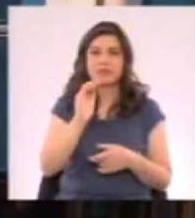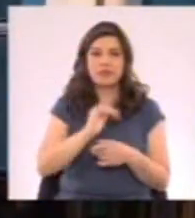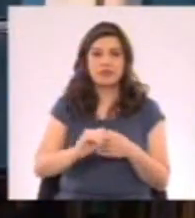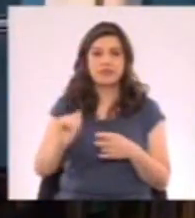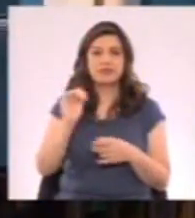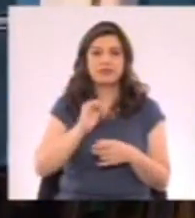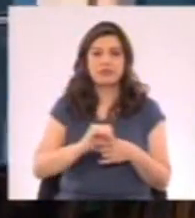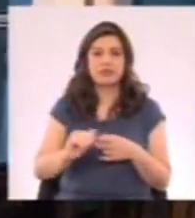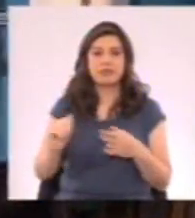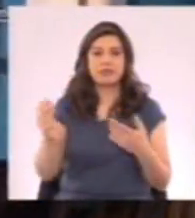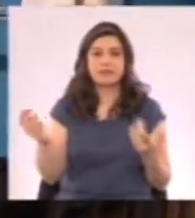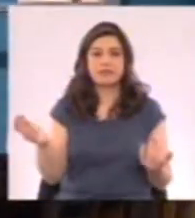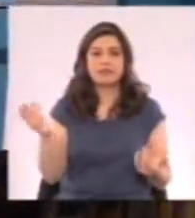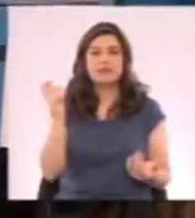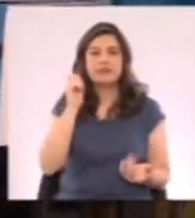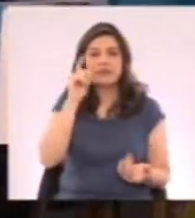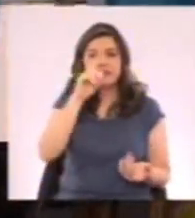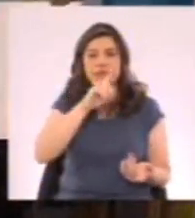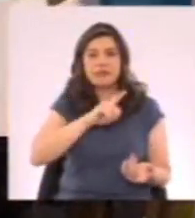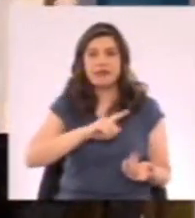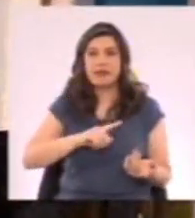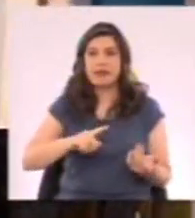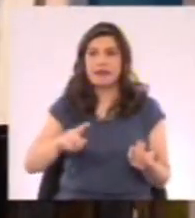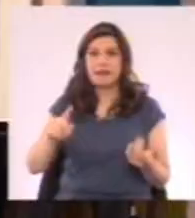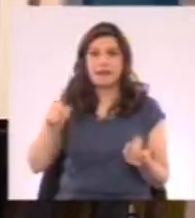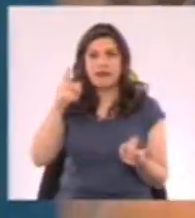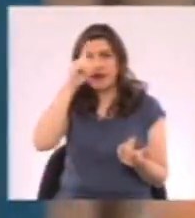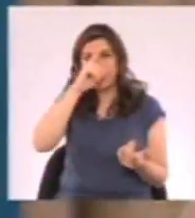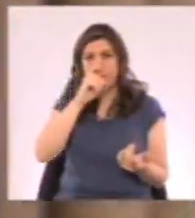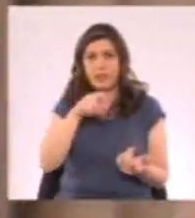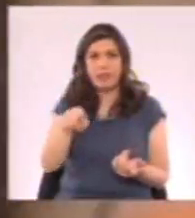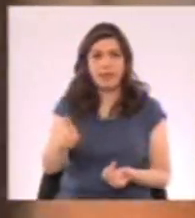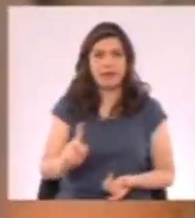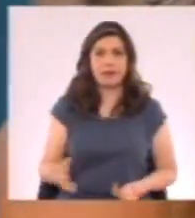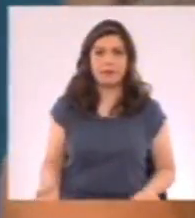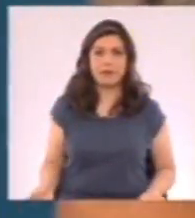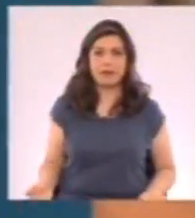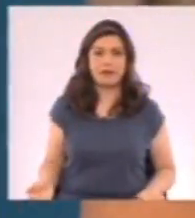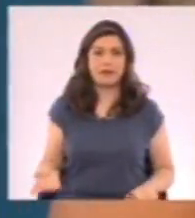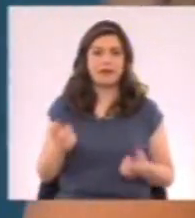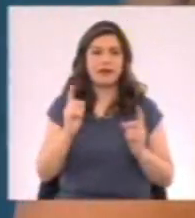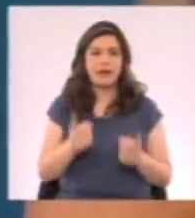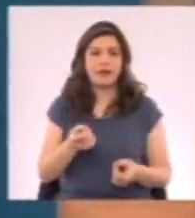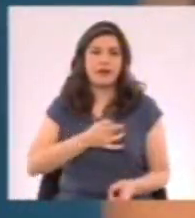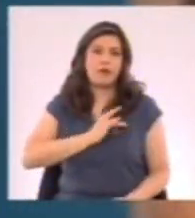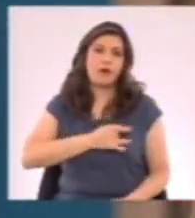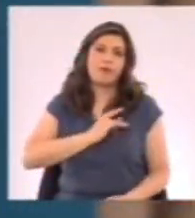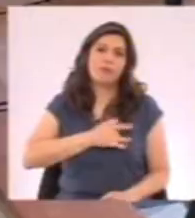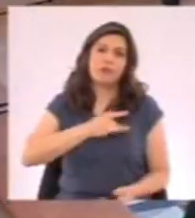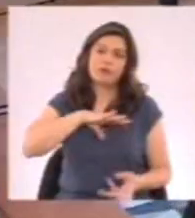Cai, não lembra de ti. É só o amor